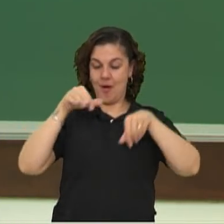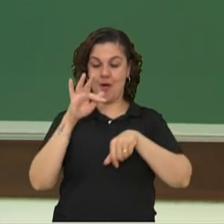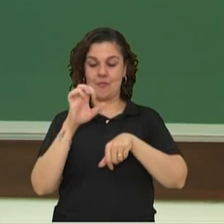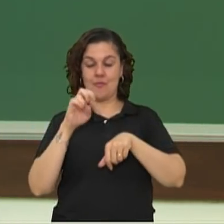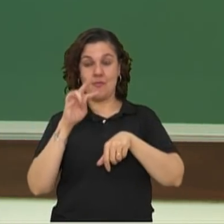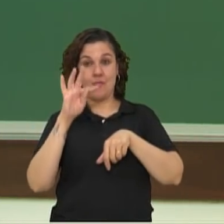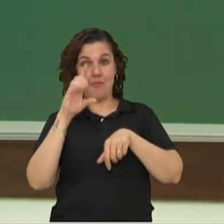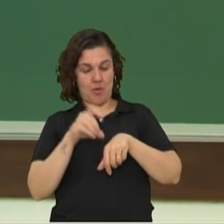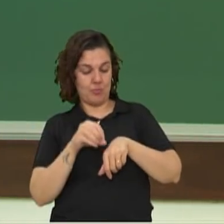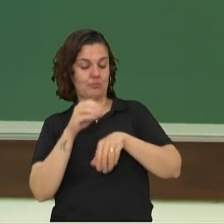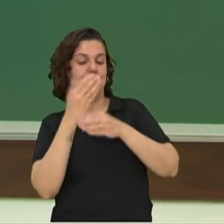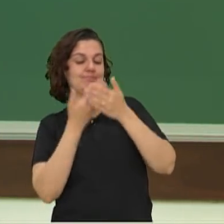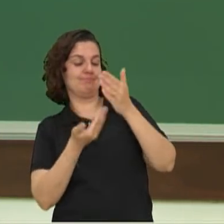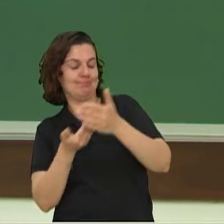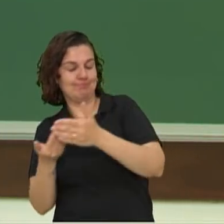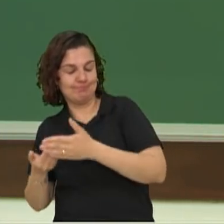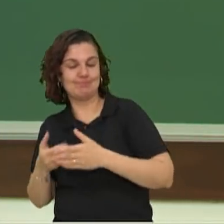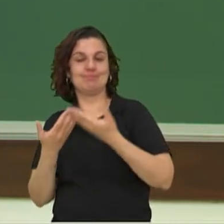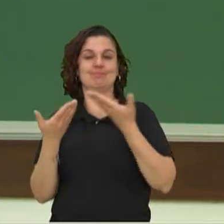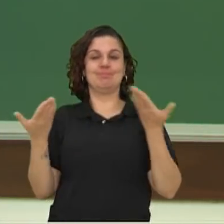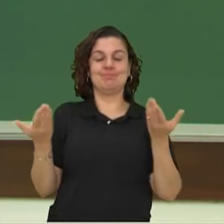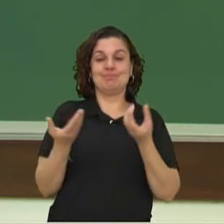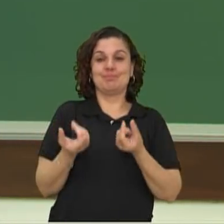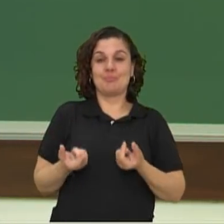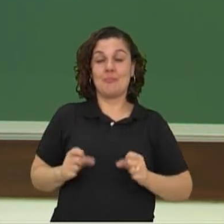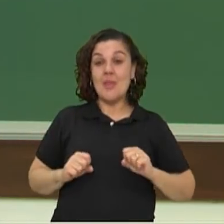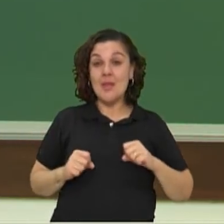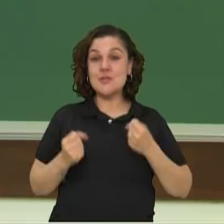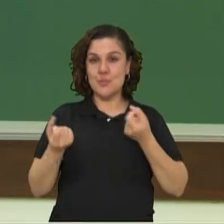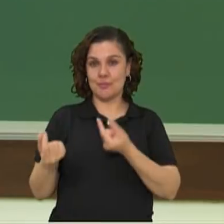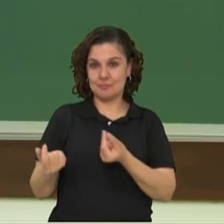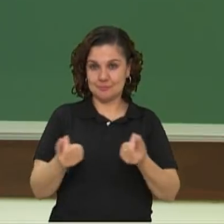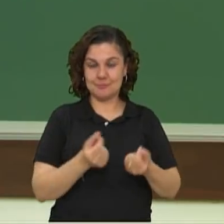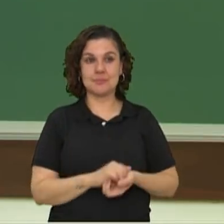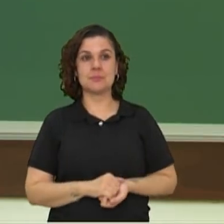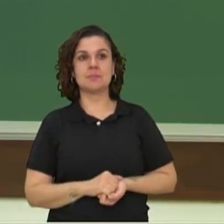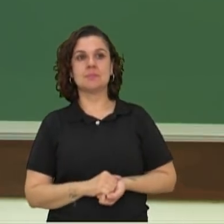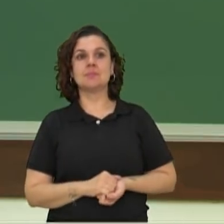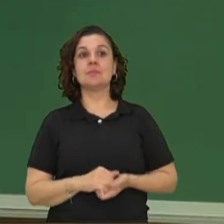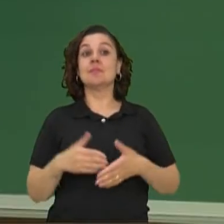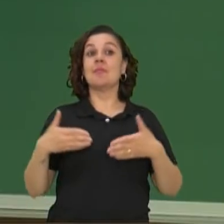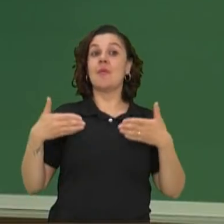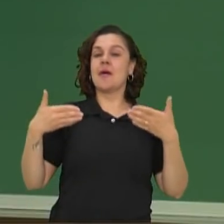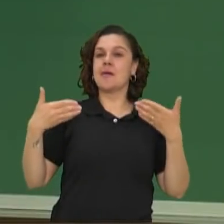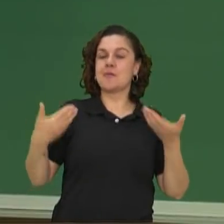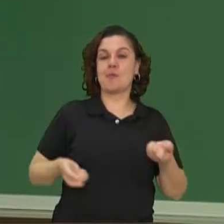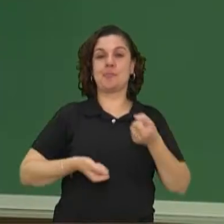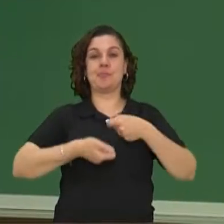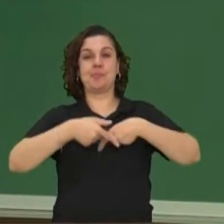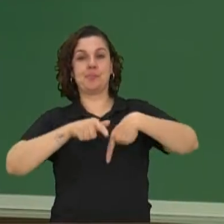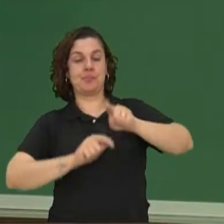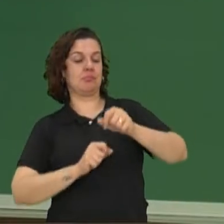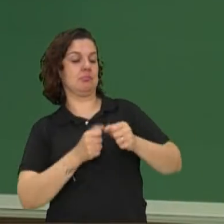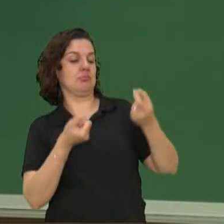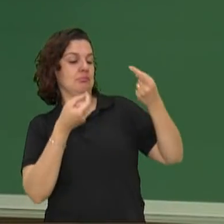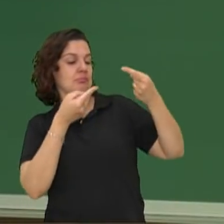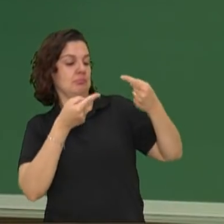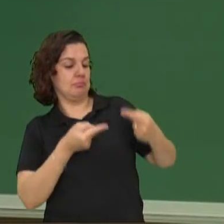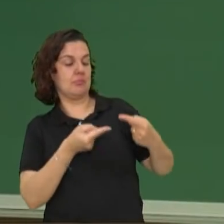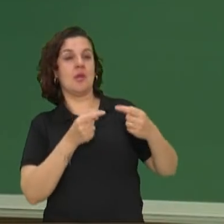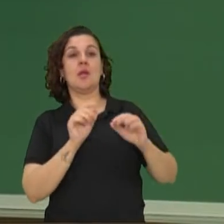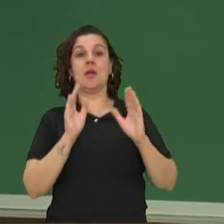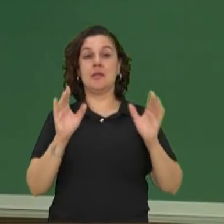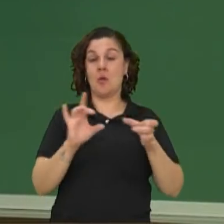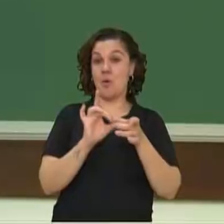acabaram perdendo, né, toda esta poder de aquisição. Reforma protestante. Então,